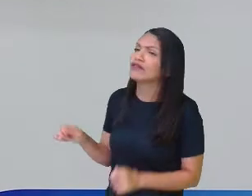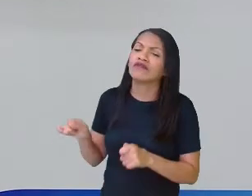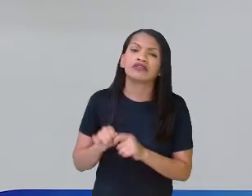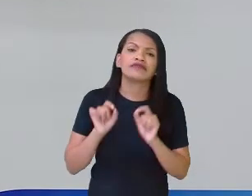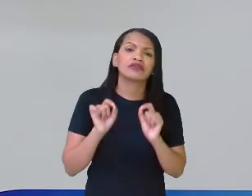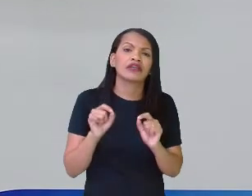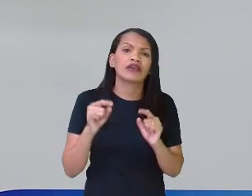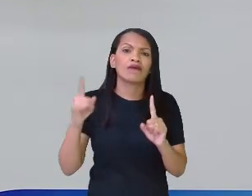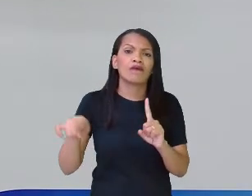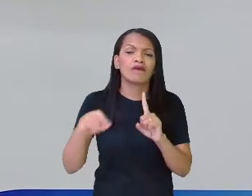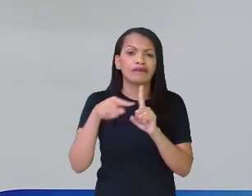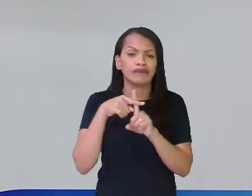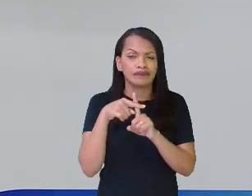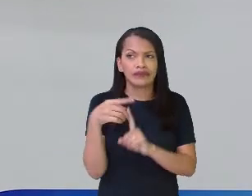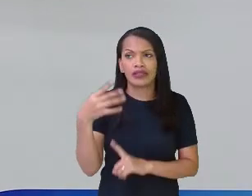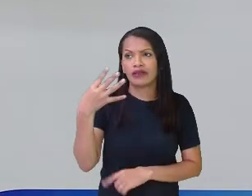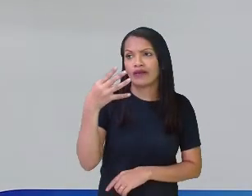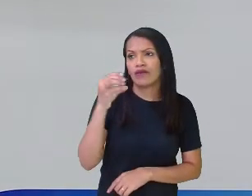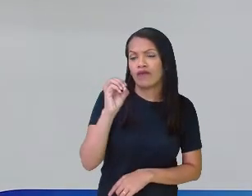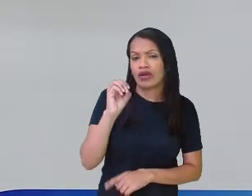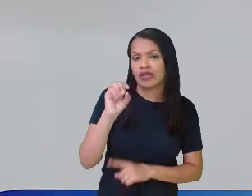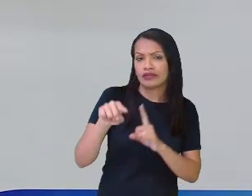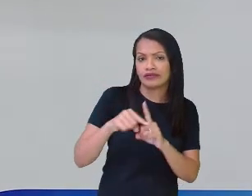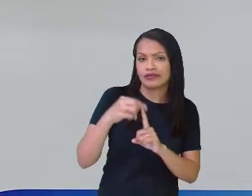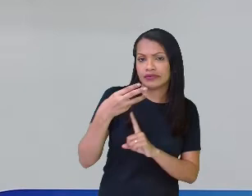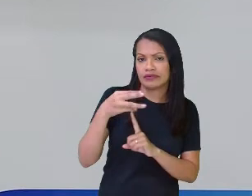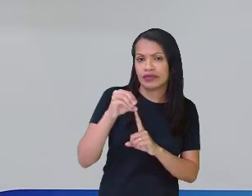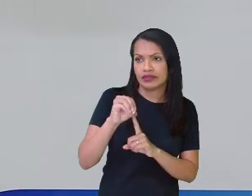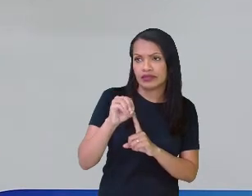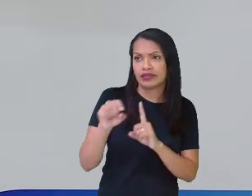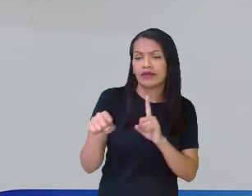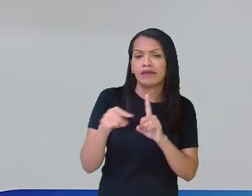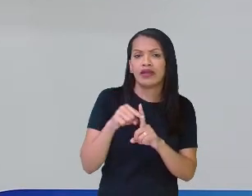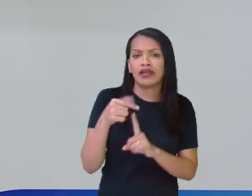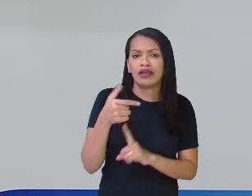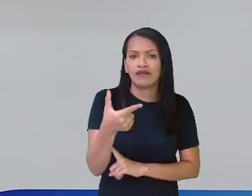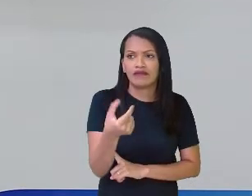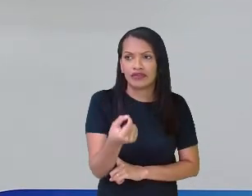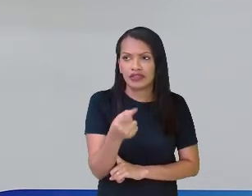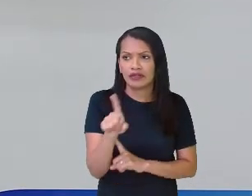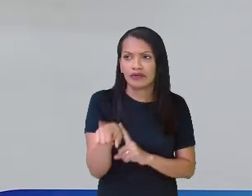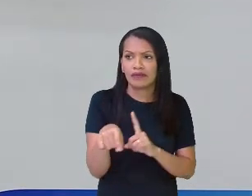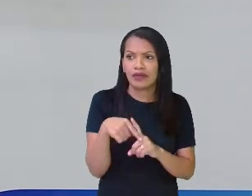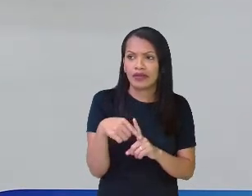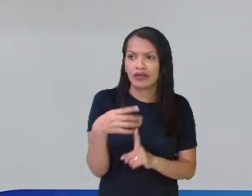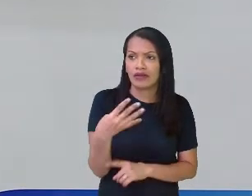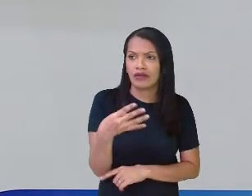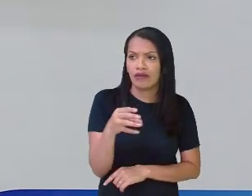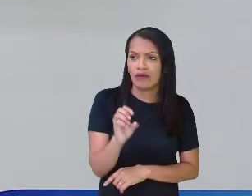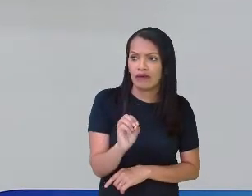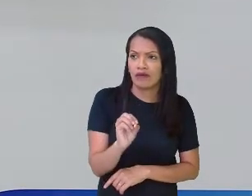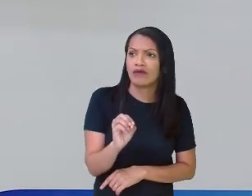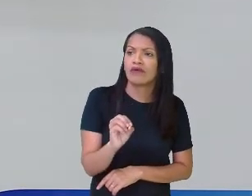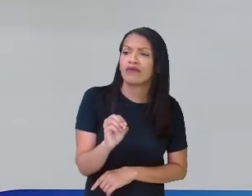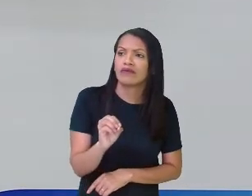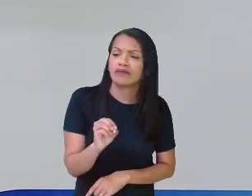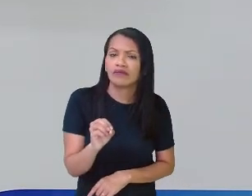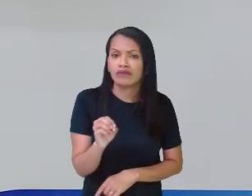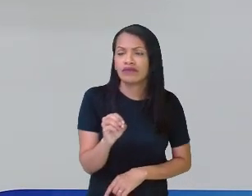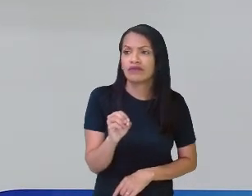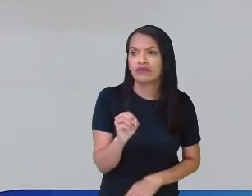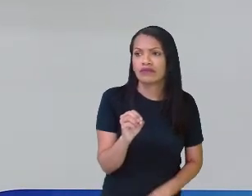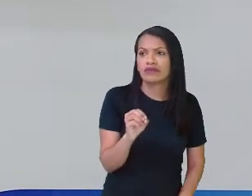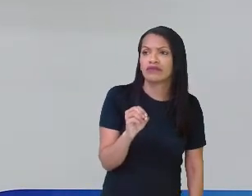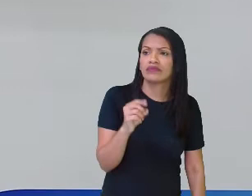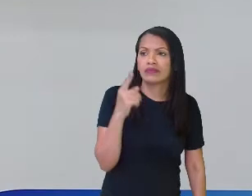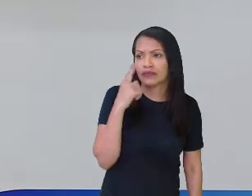simples. 40 mais 30 mais 20 mais 40. Ali, ó. 40 mais 20 mais 30